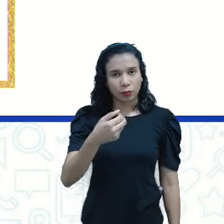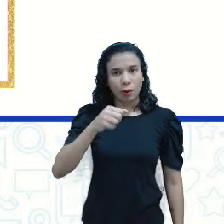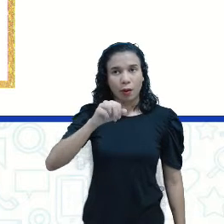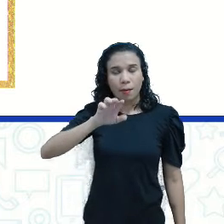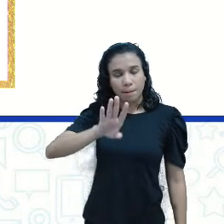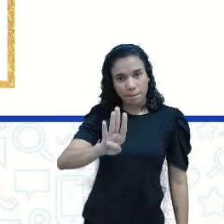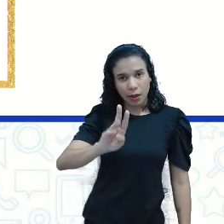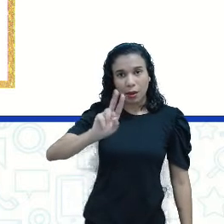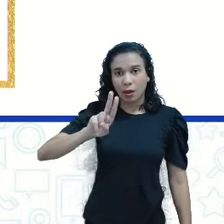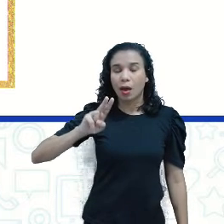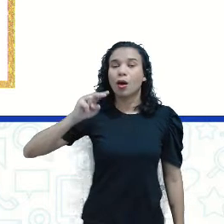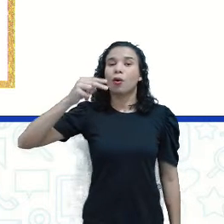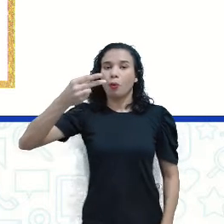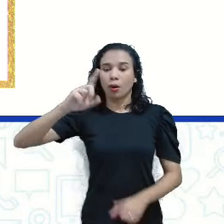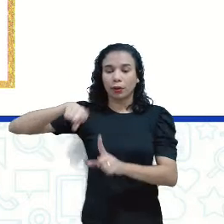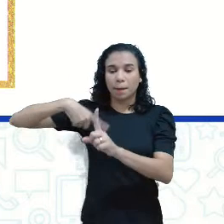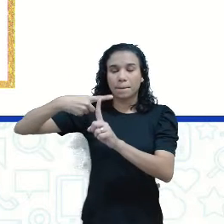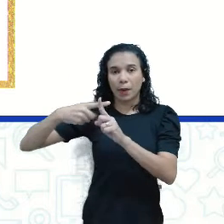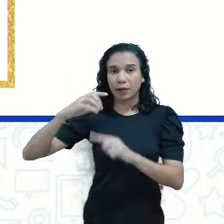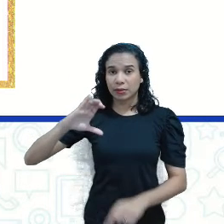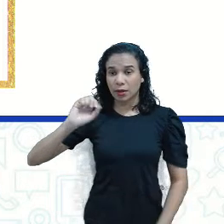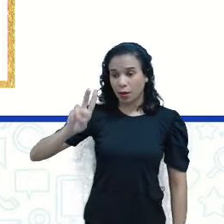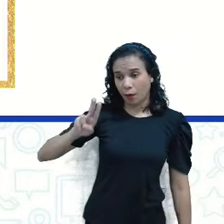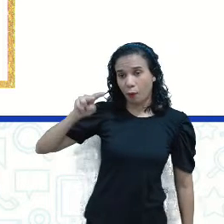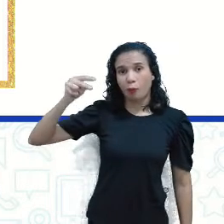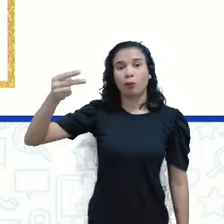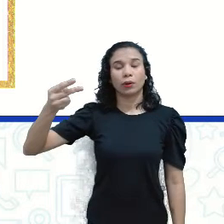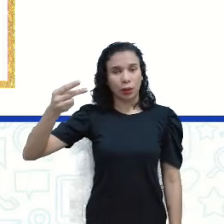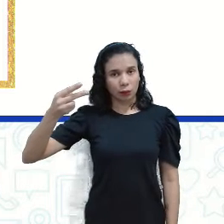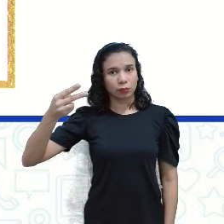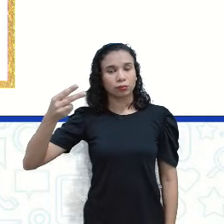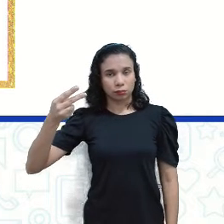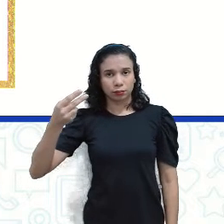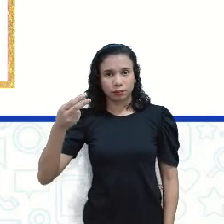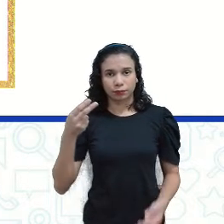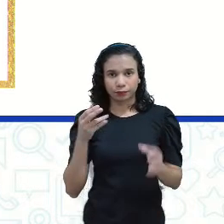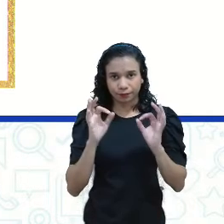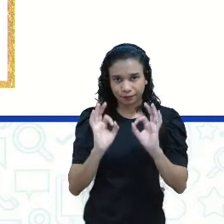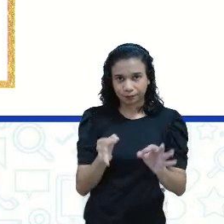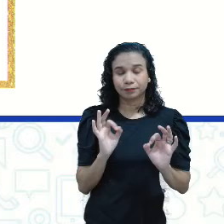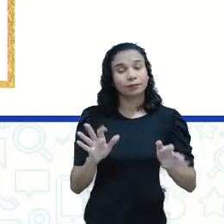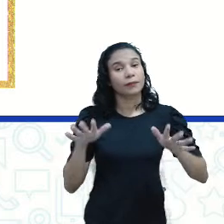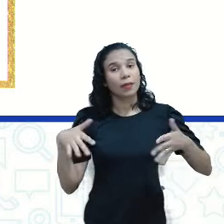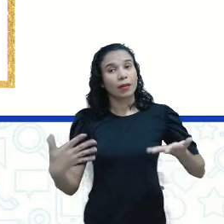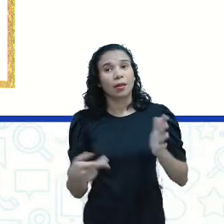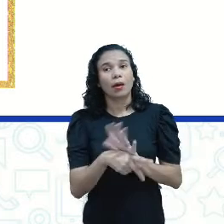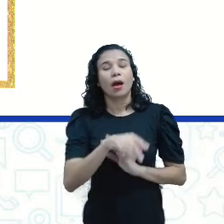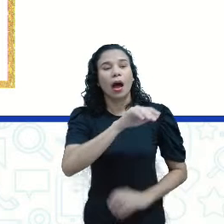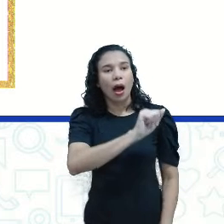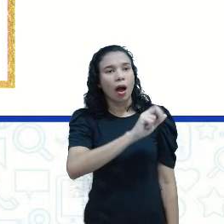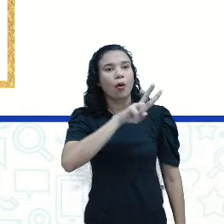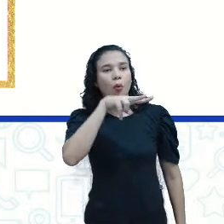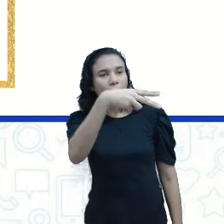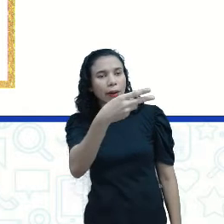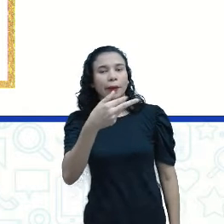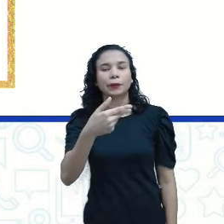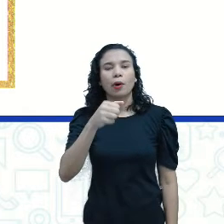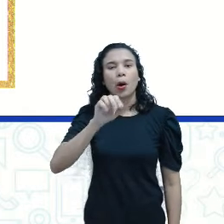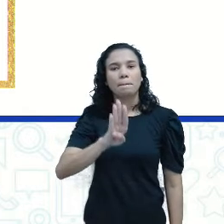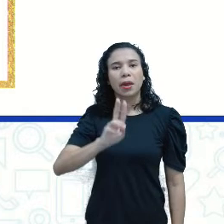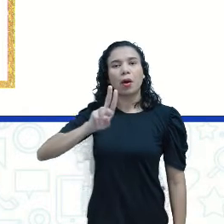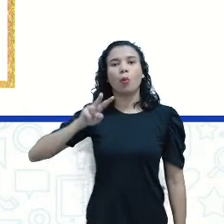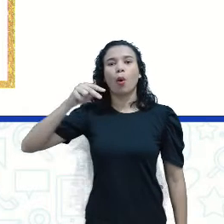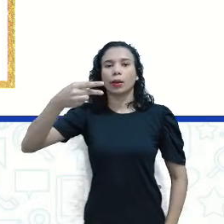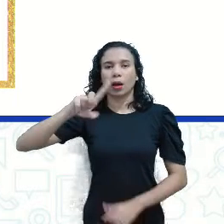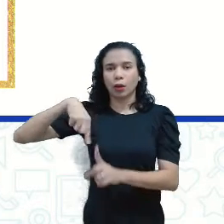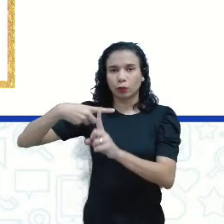ao quadrado, que é um dos catetos, mais a letra C ao quadrado, que é o outro cateto. Então, A ao quadrado é igual a B ao quadrado